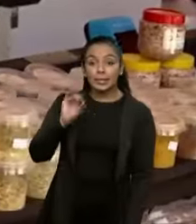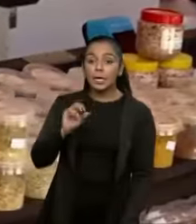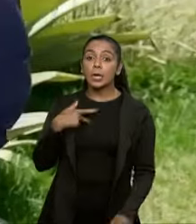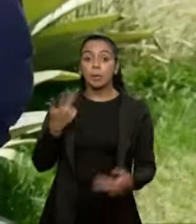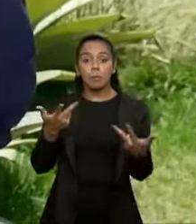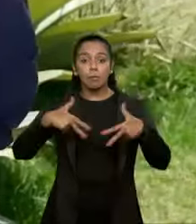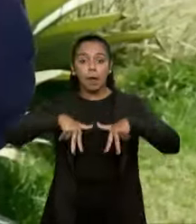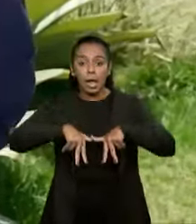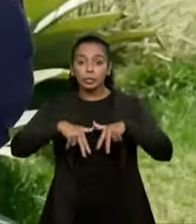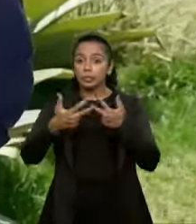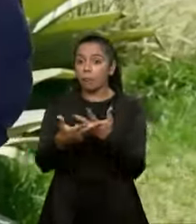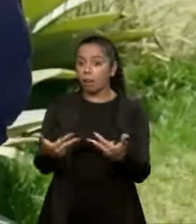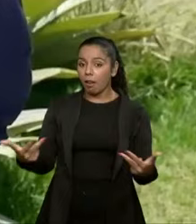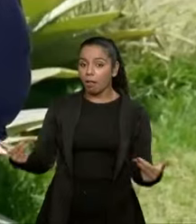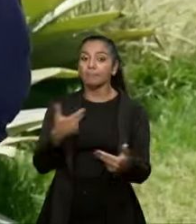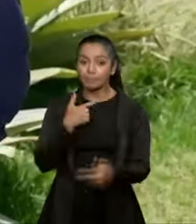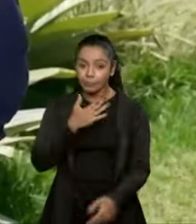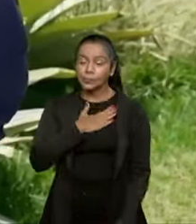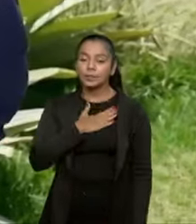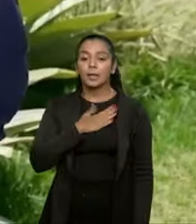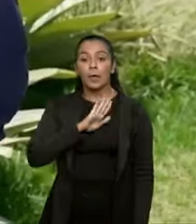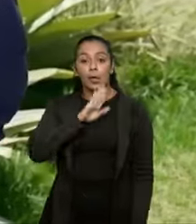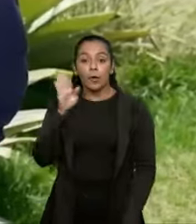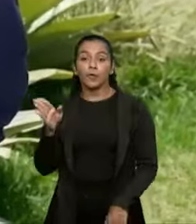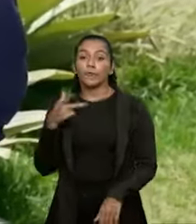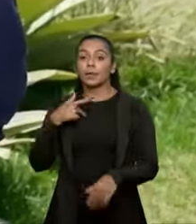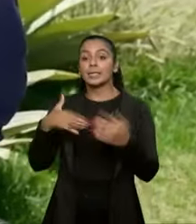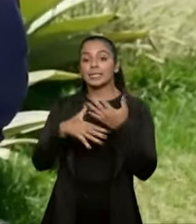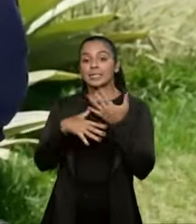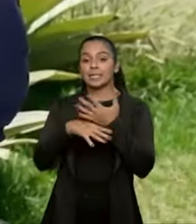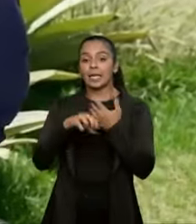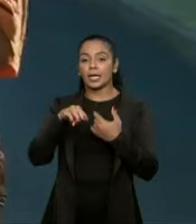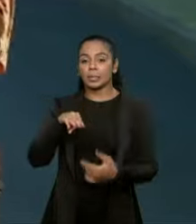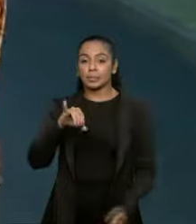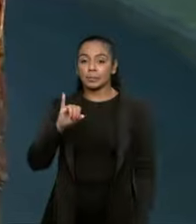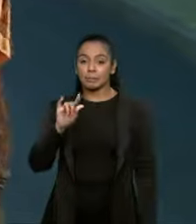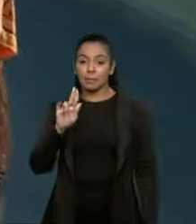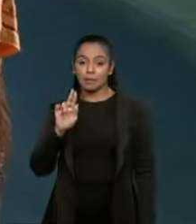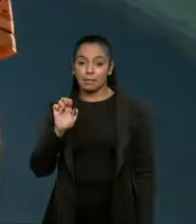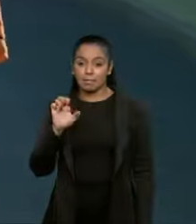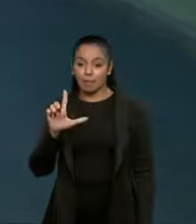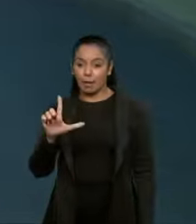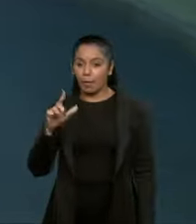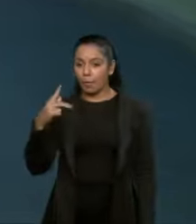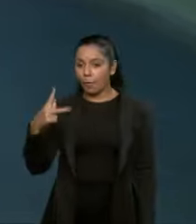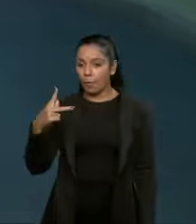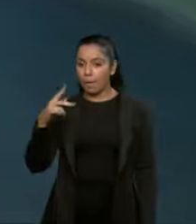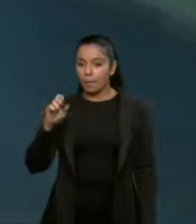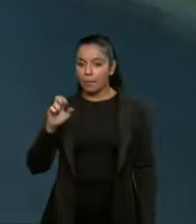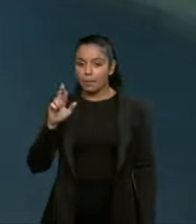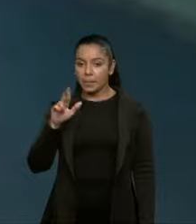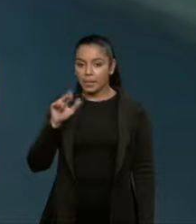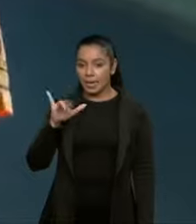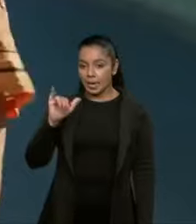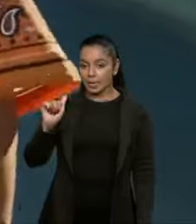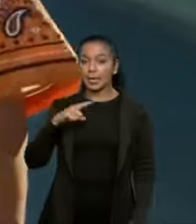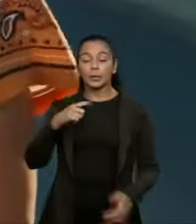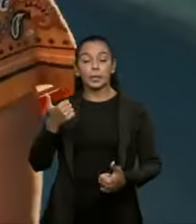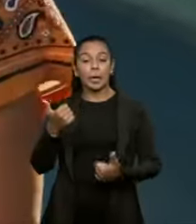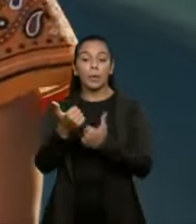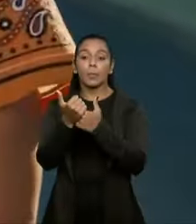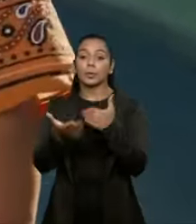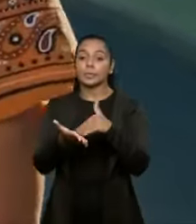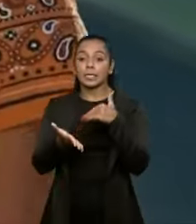Incrível. Então, quando eu vou numa cidade, aí foi Miguel Pereira, por exemplo. Ah, pô, você tá lá, eu tenho apoio da Secretaria, né, de Cultura, do governo. Não importa. Pra